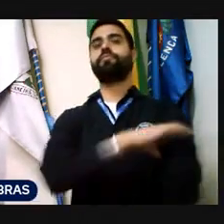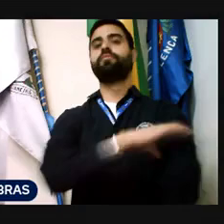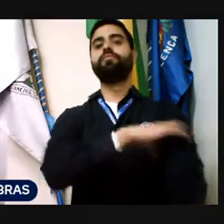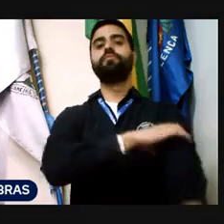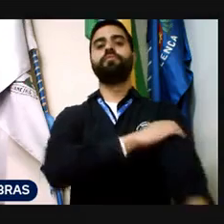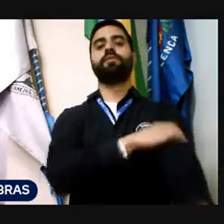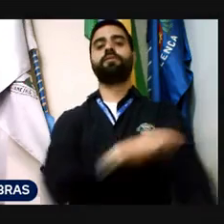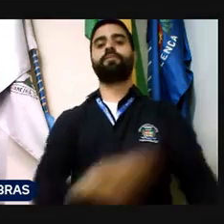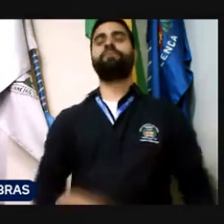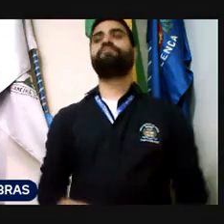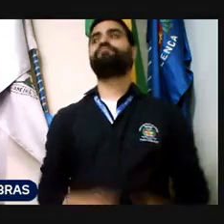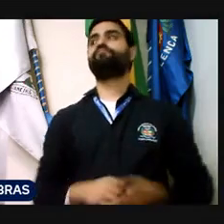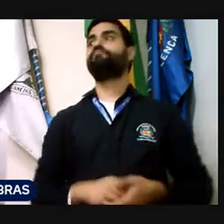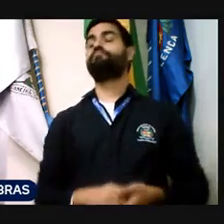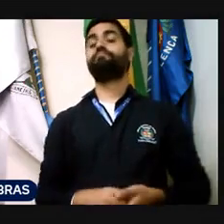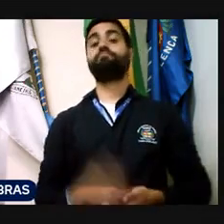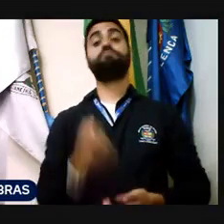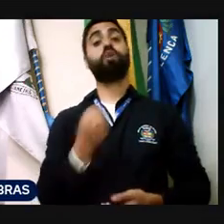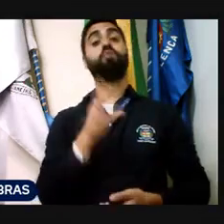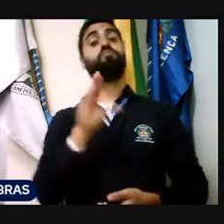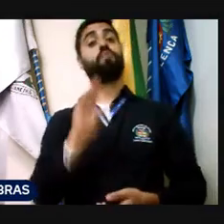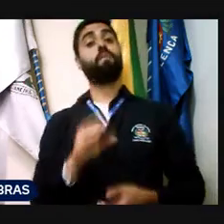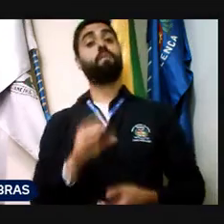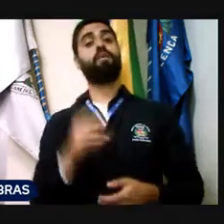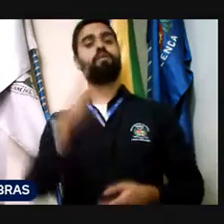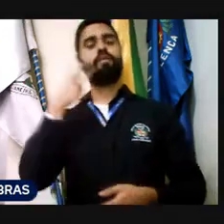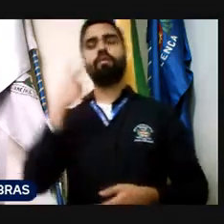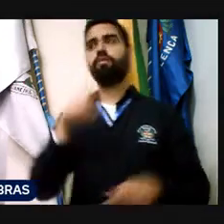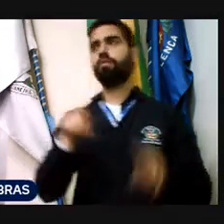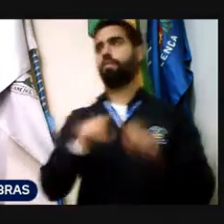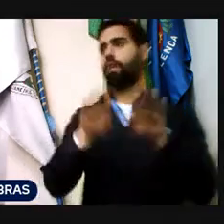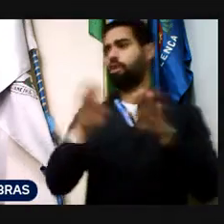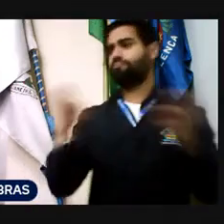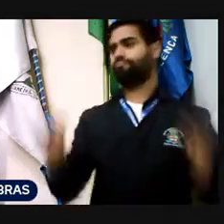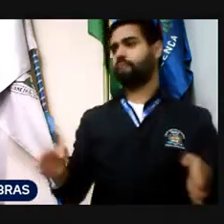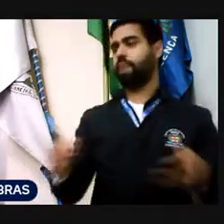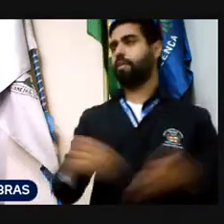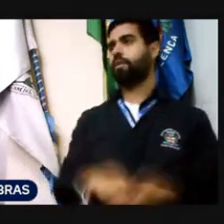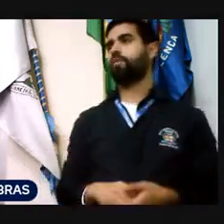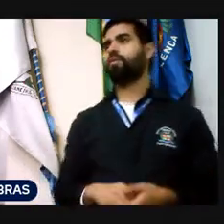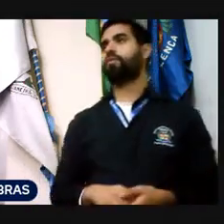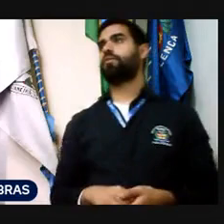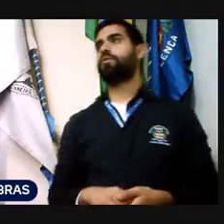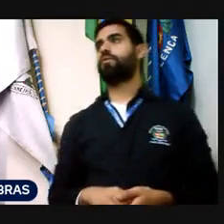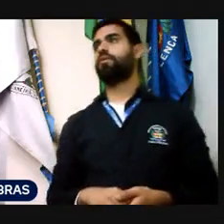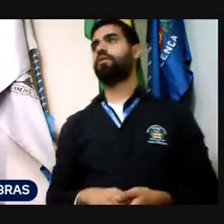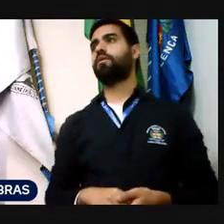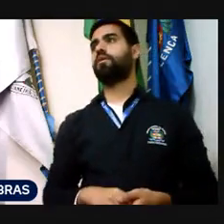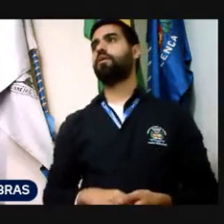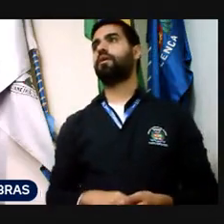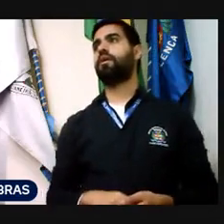Boa noite, vereadores. Boa noite, mesa. Boa noite, vereadora.